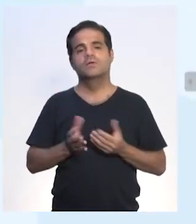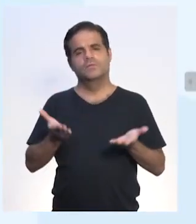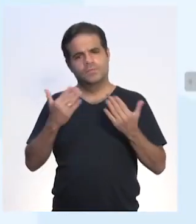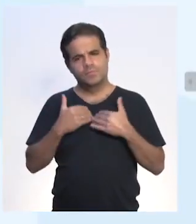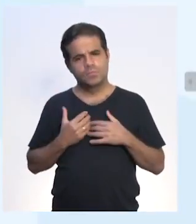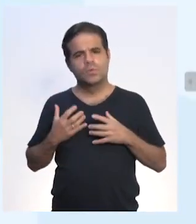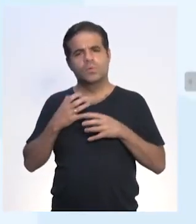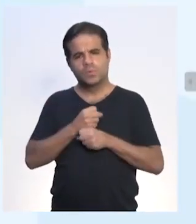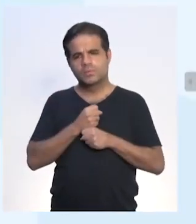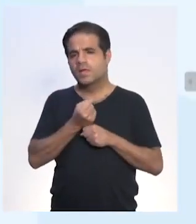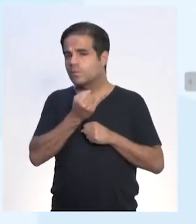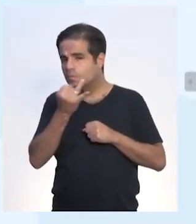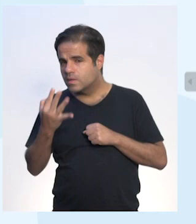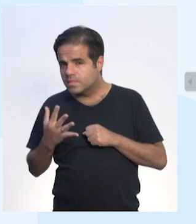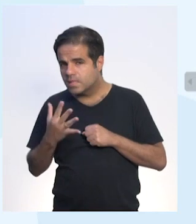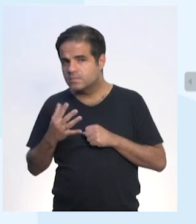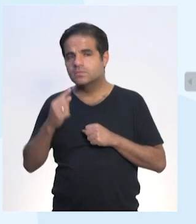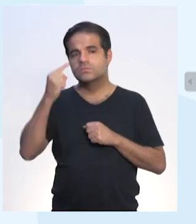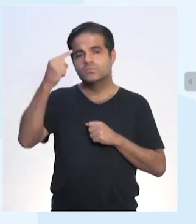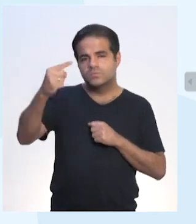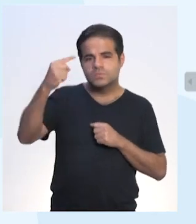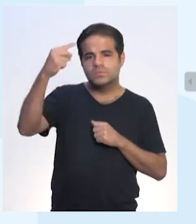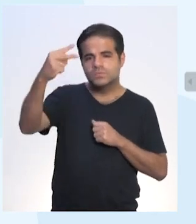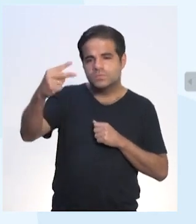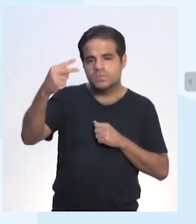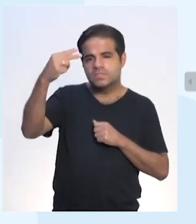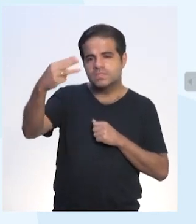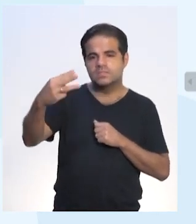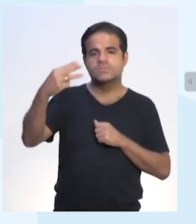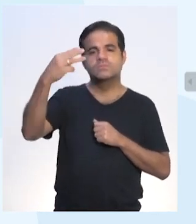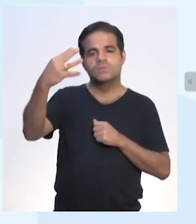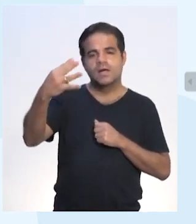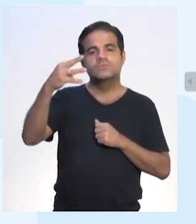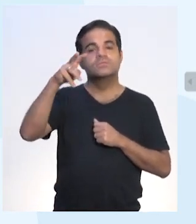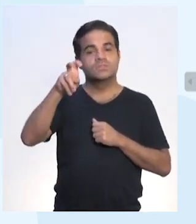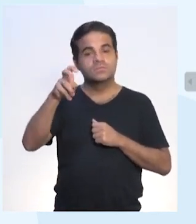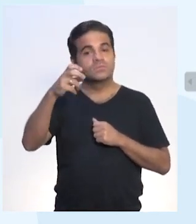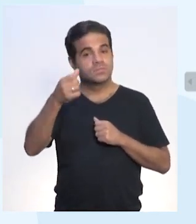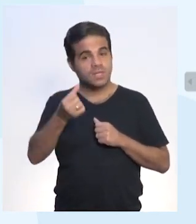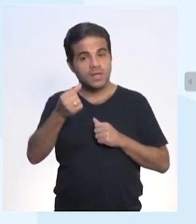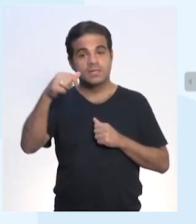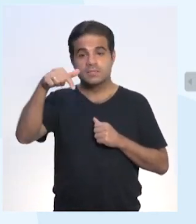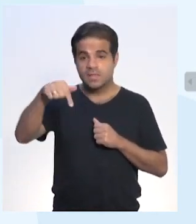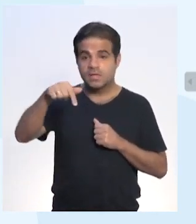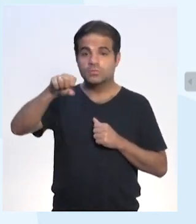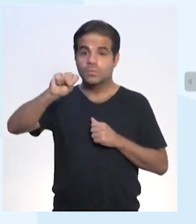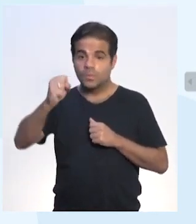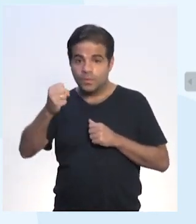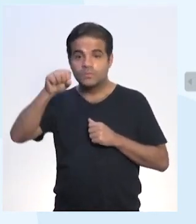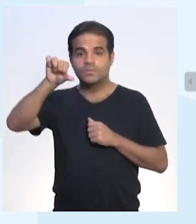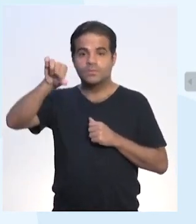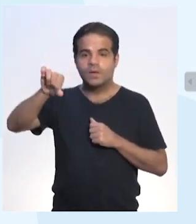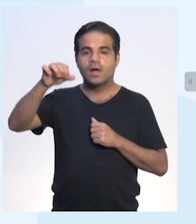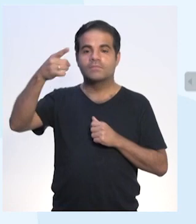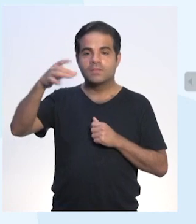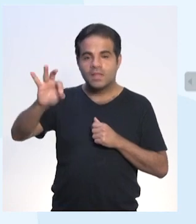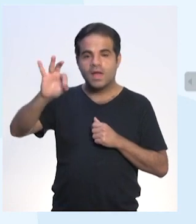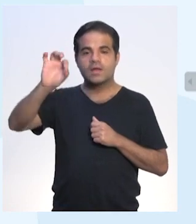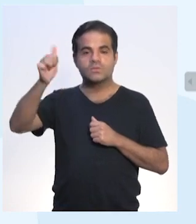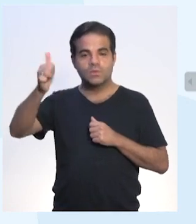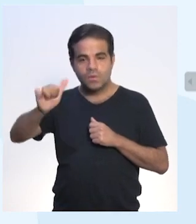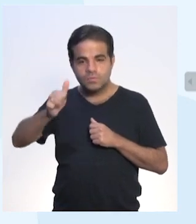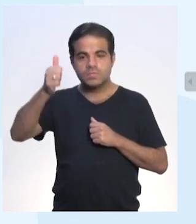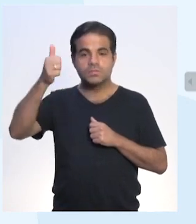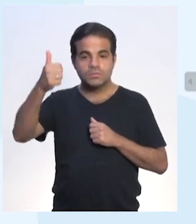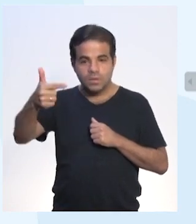contar o total? 1, 2, 3, 4, 5, 6, 7, 8, 9,